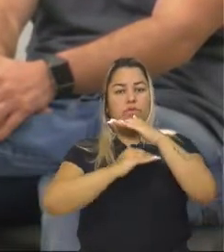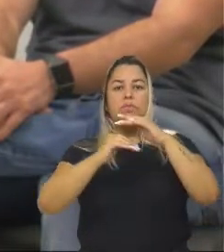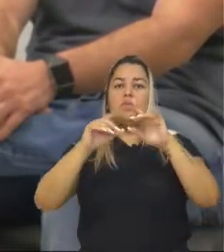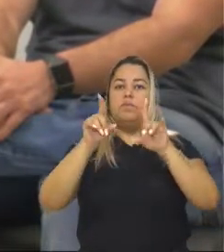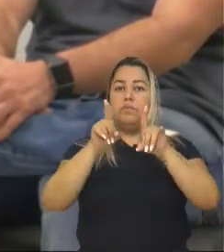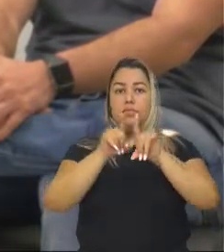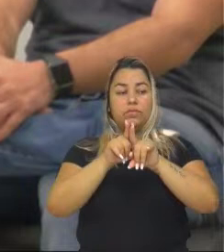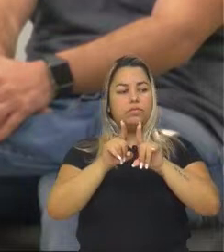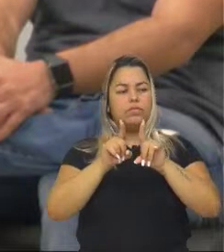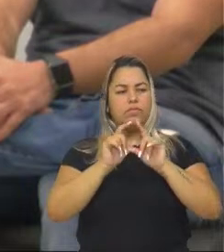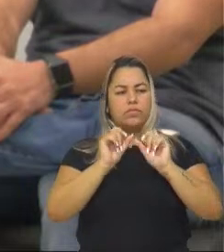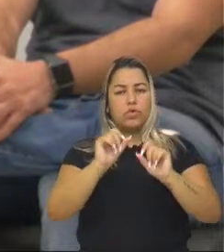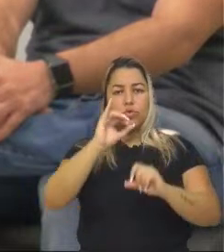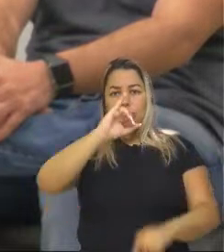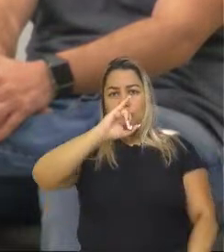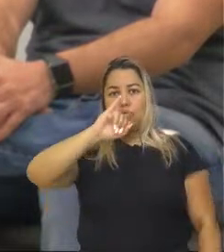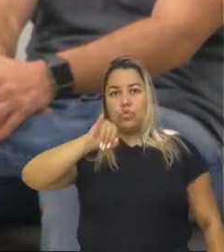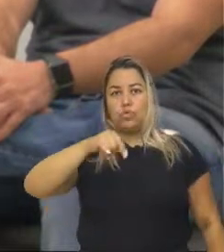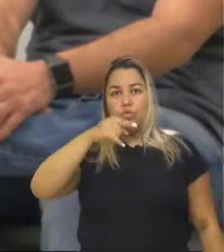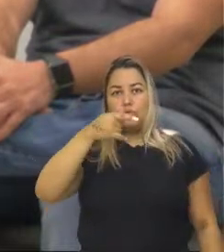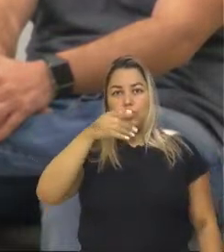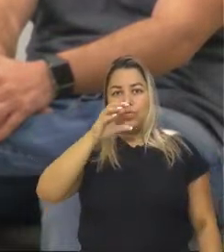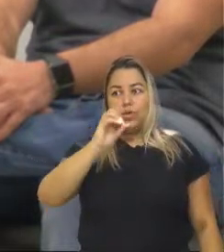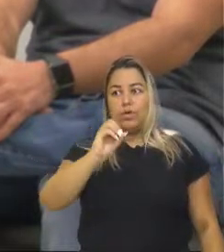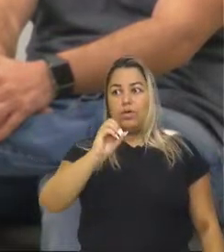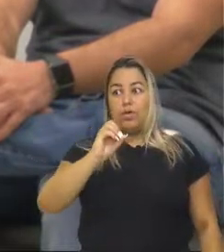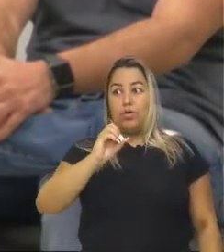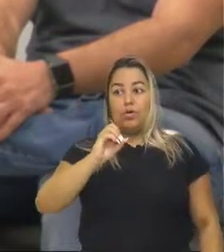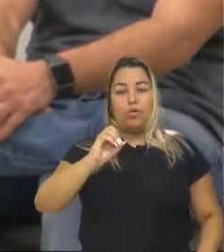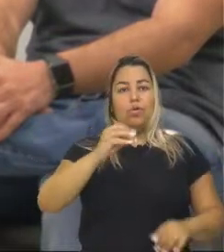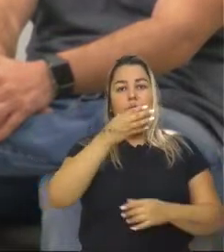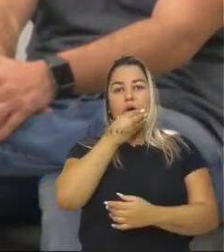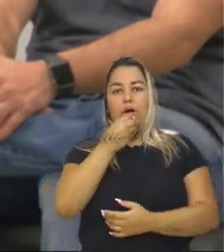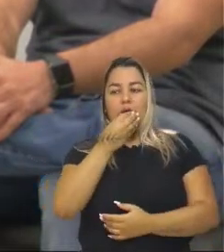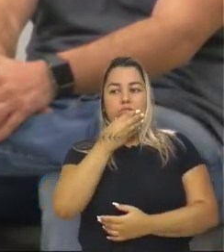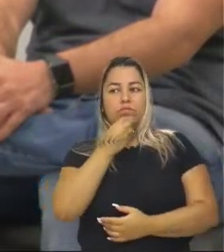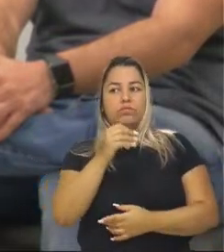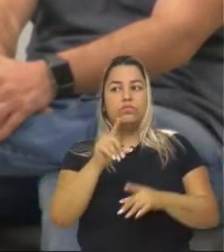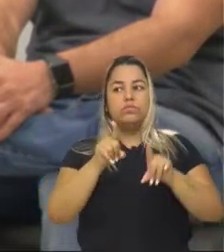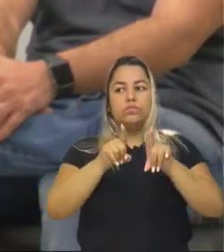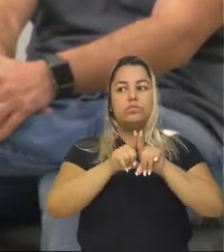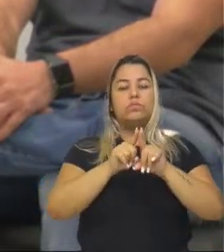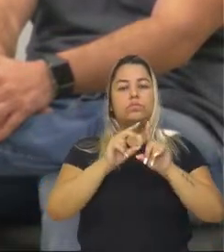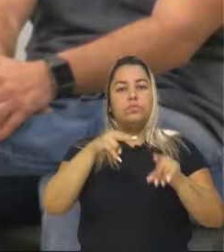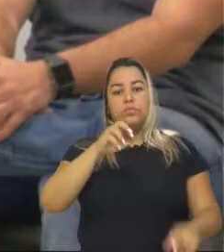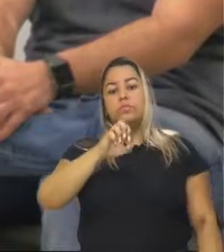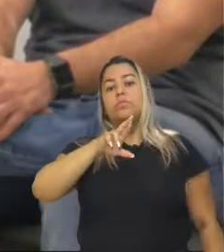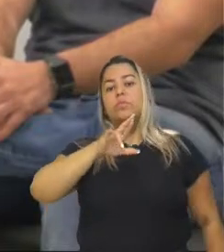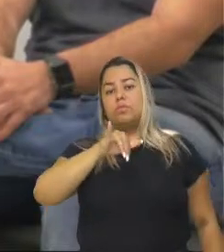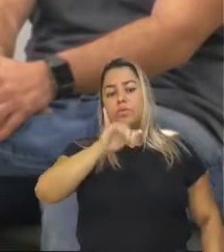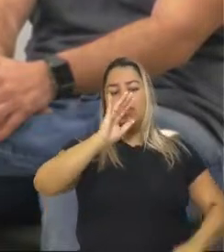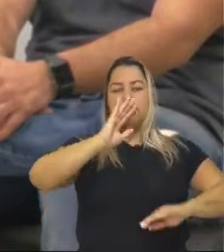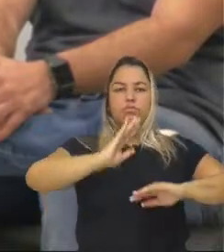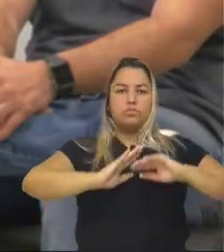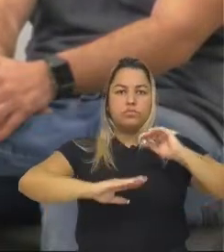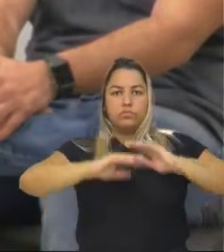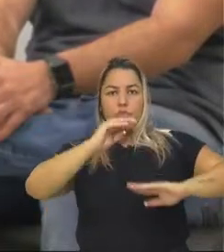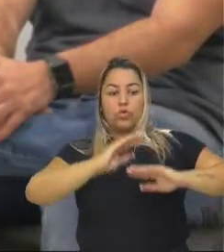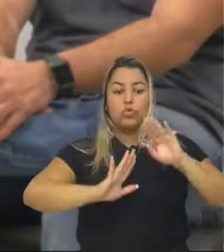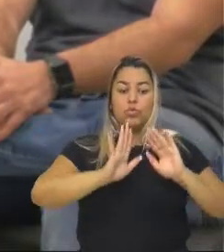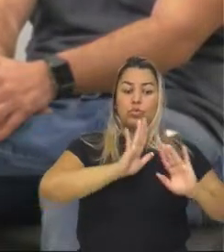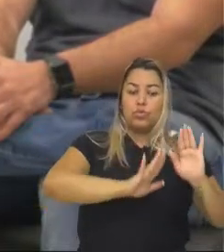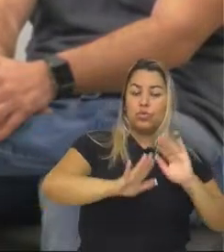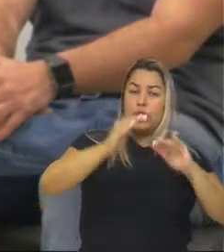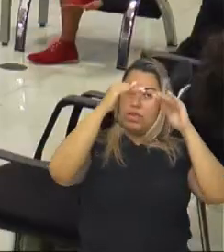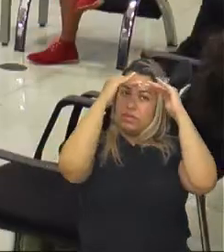banner escrito João W. Neri. O W hoje é um PSI, Práticas de Promoção de Cuidado,